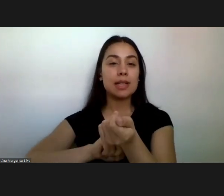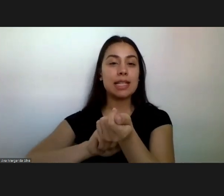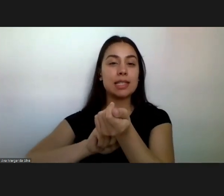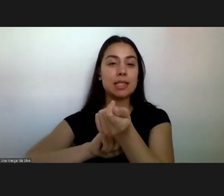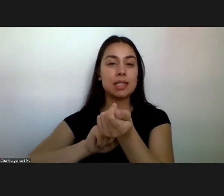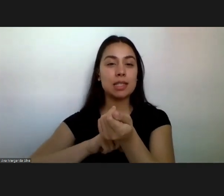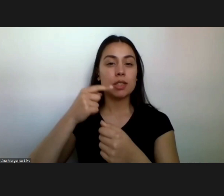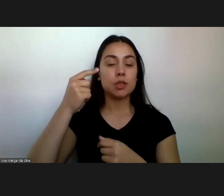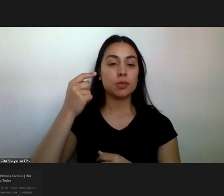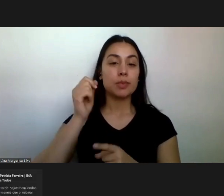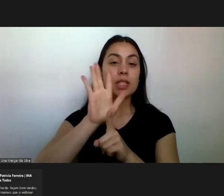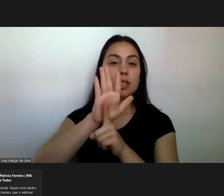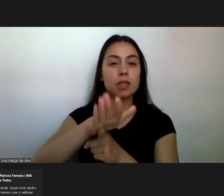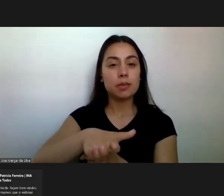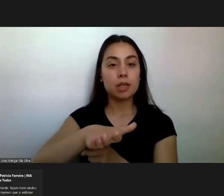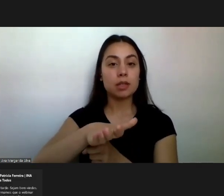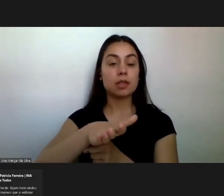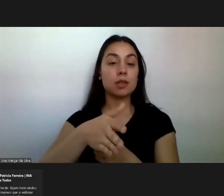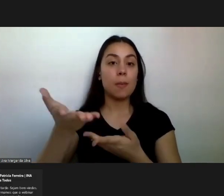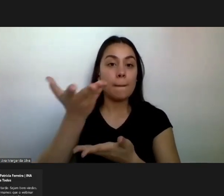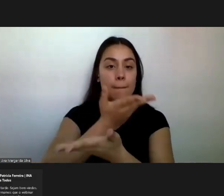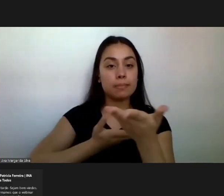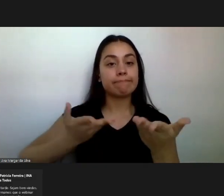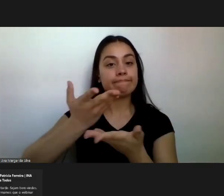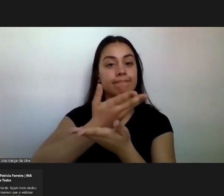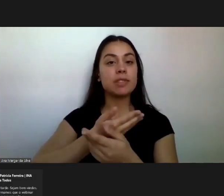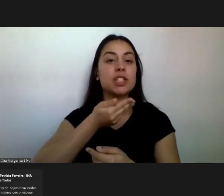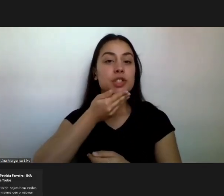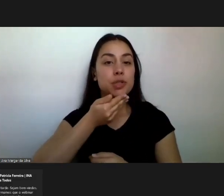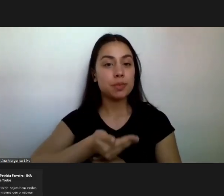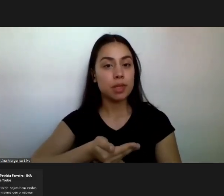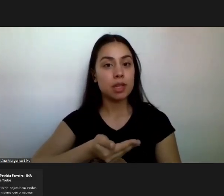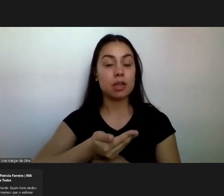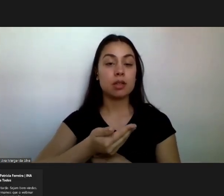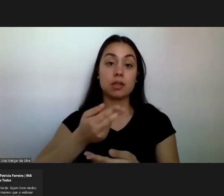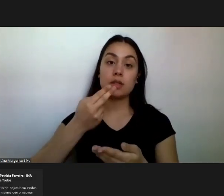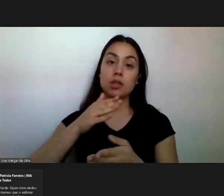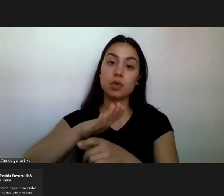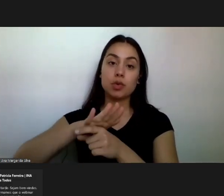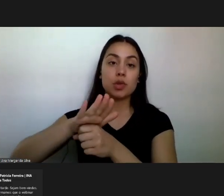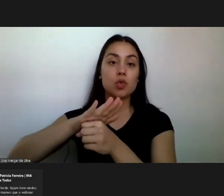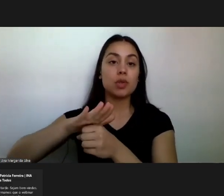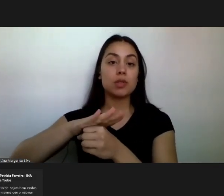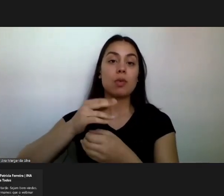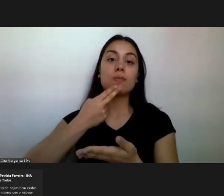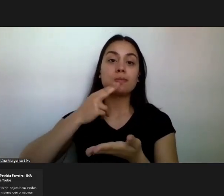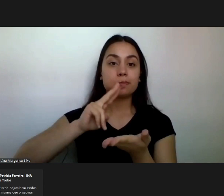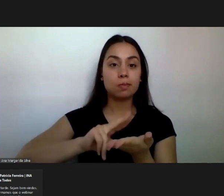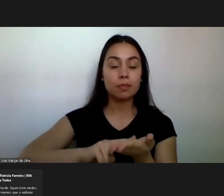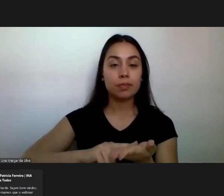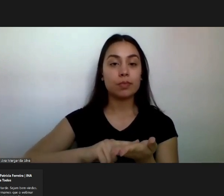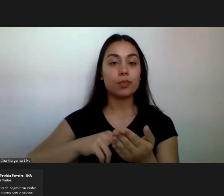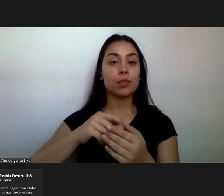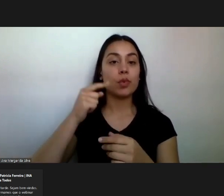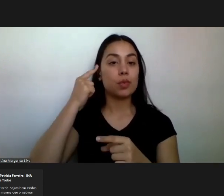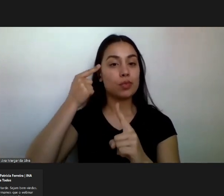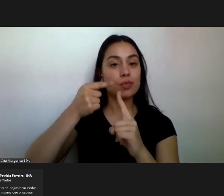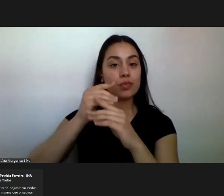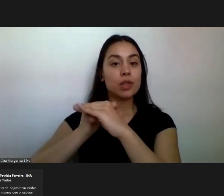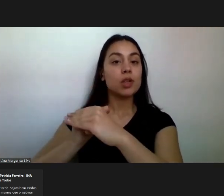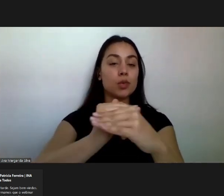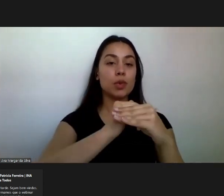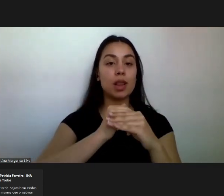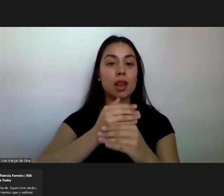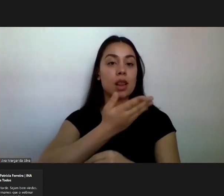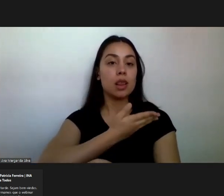discriminação com a partilha e análise de experiências concretas para promover a igualdade e os direitos humanos